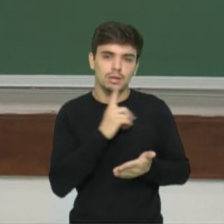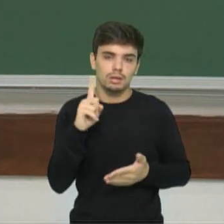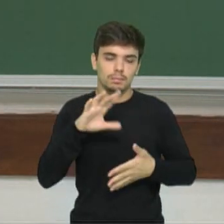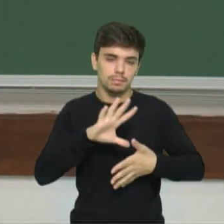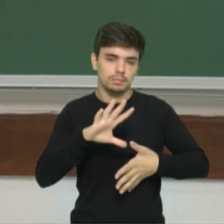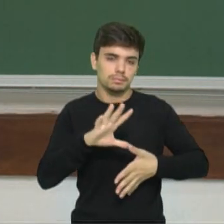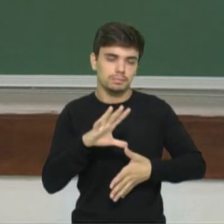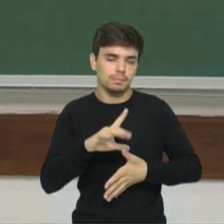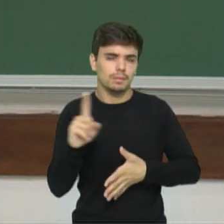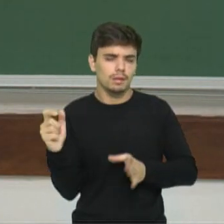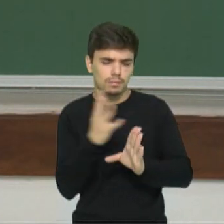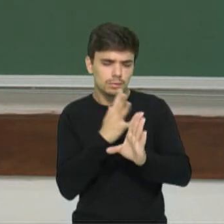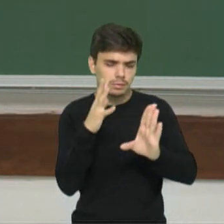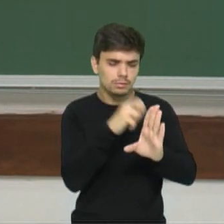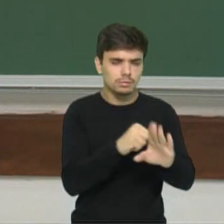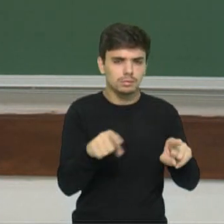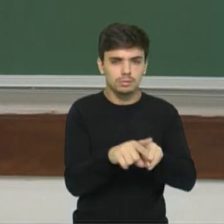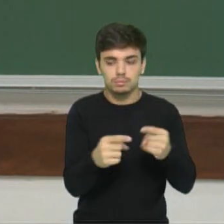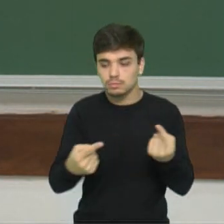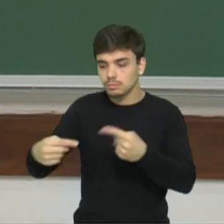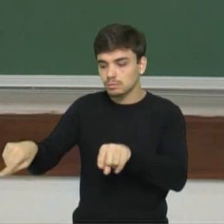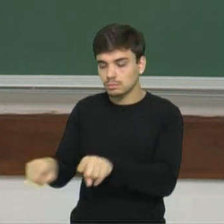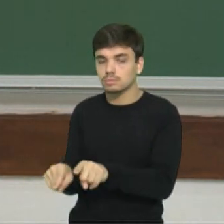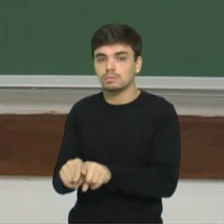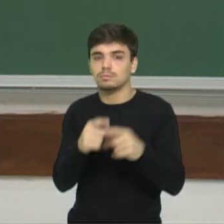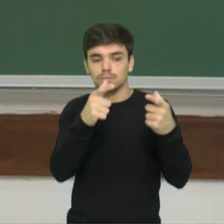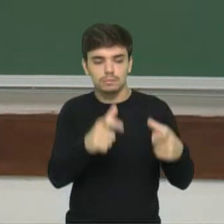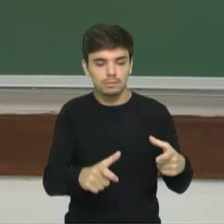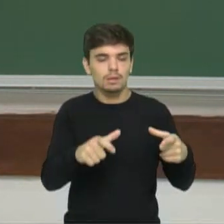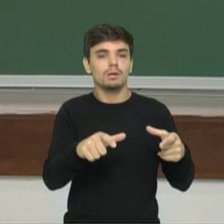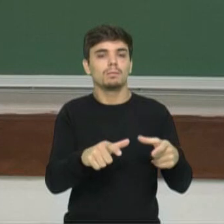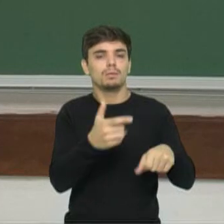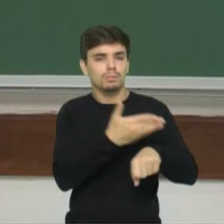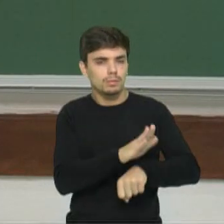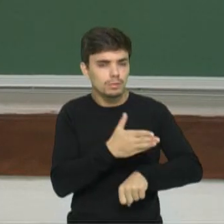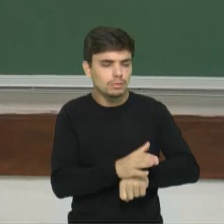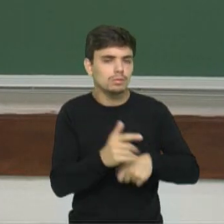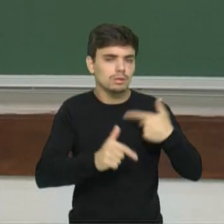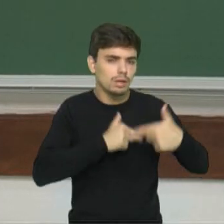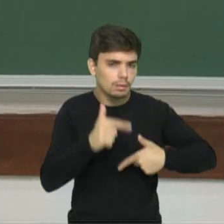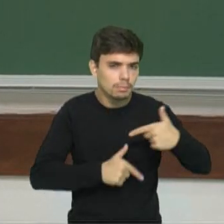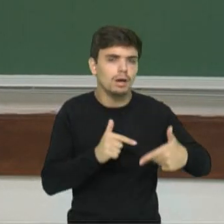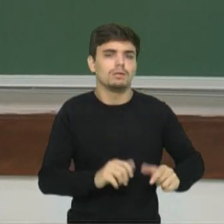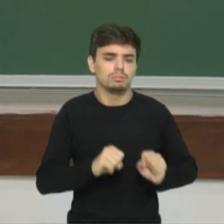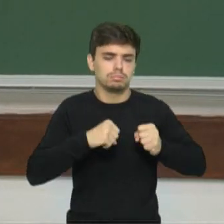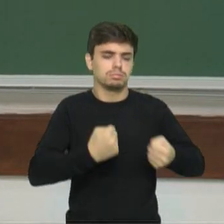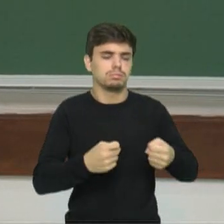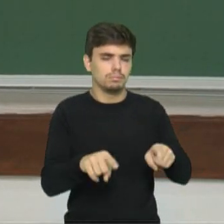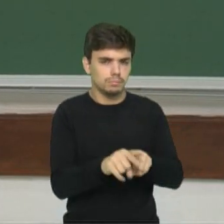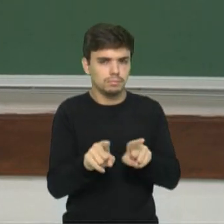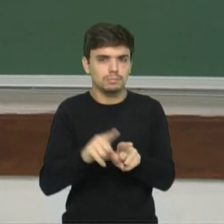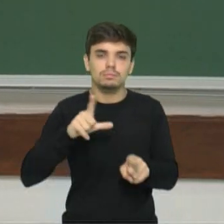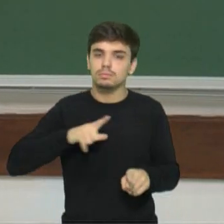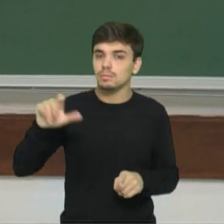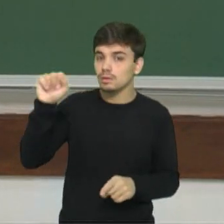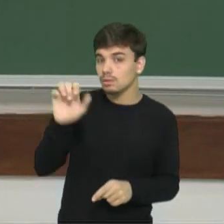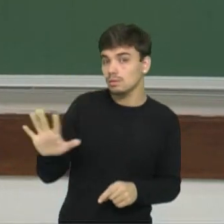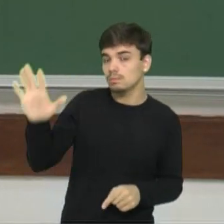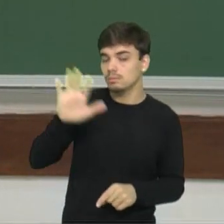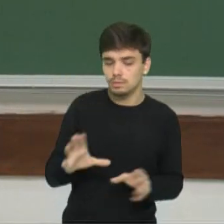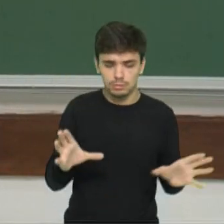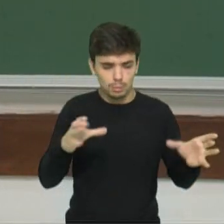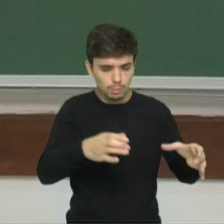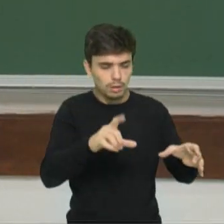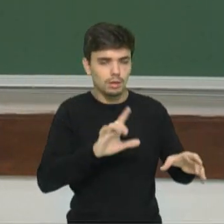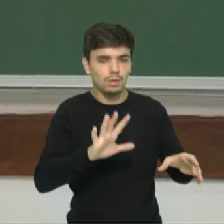os opositores, vai criar campos de concentração de trabalhos forçados, né? Então, a gente tem aquela imagem que o campo de